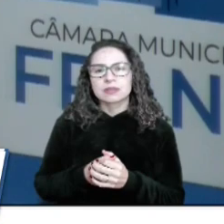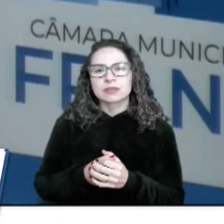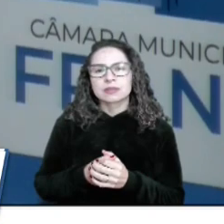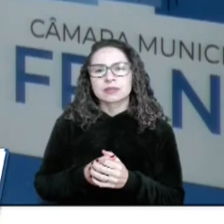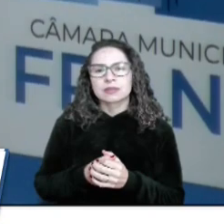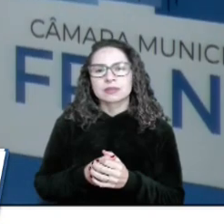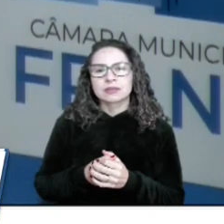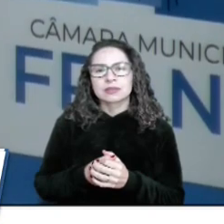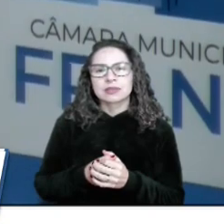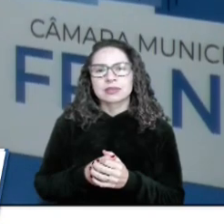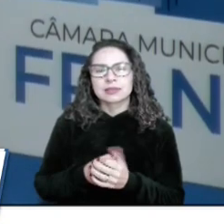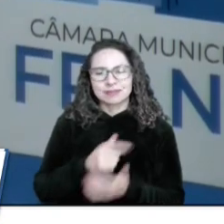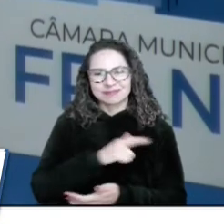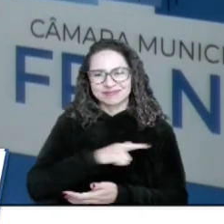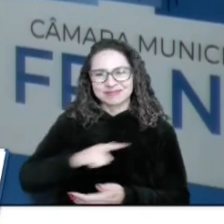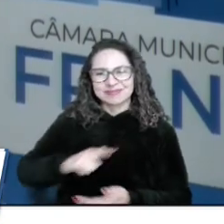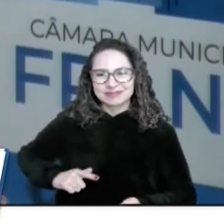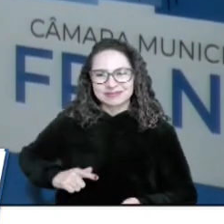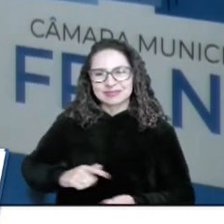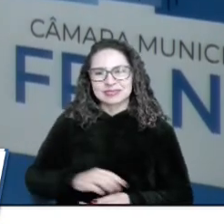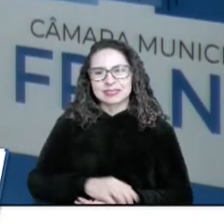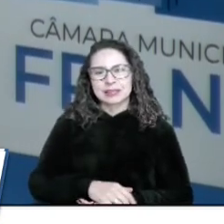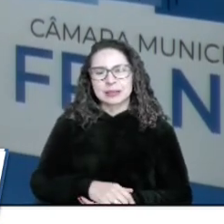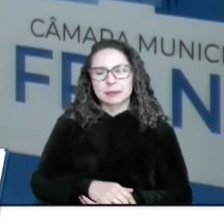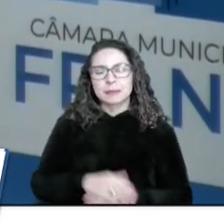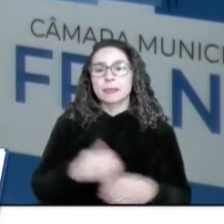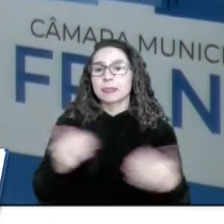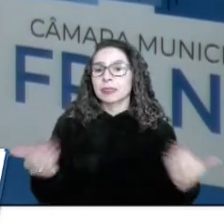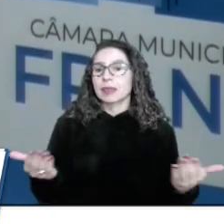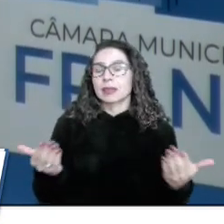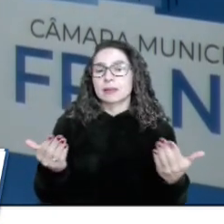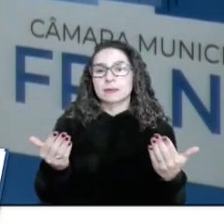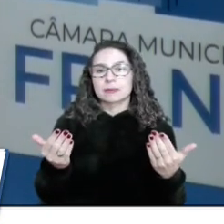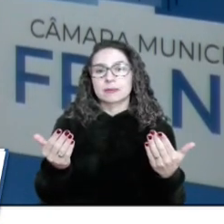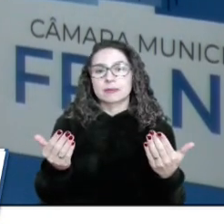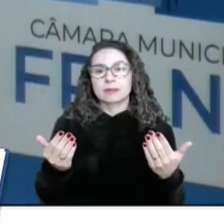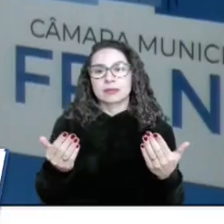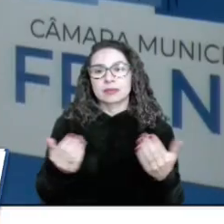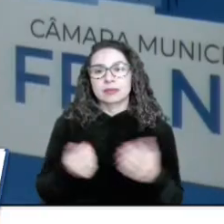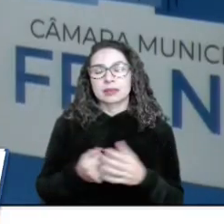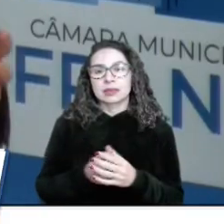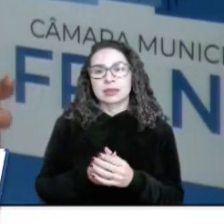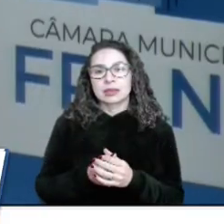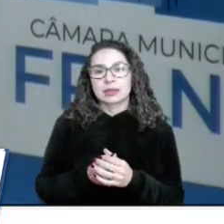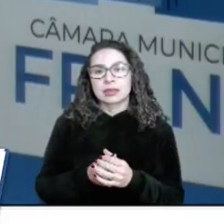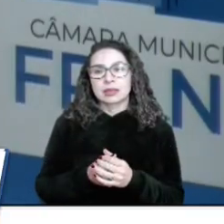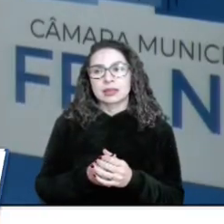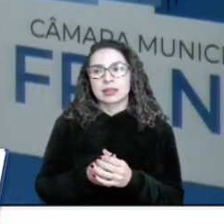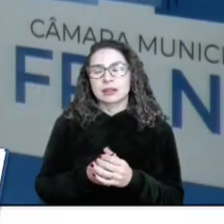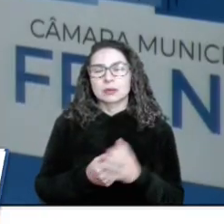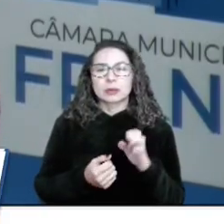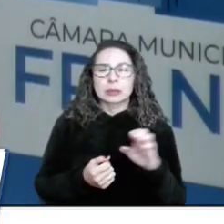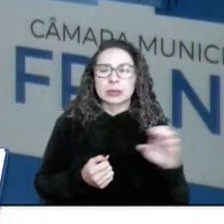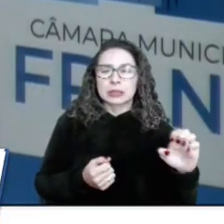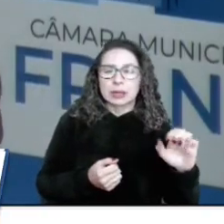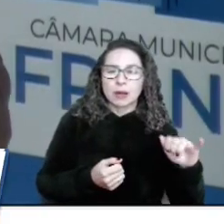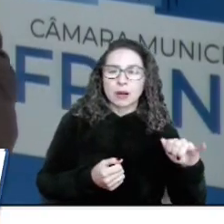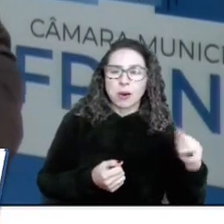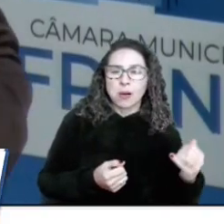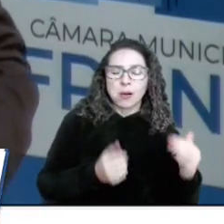Está no governo. Então, quando a esquerda usa o morador de